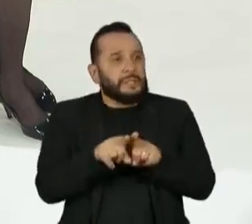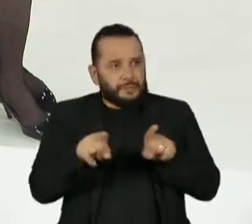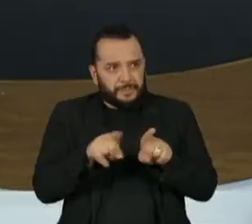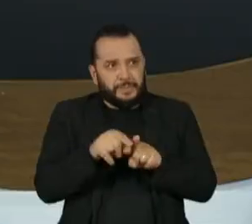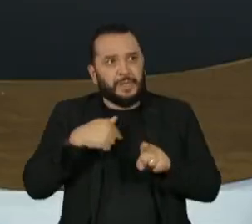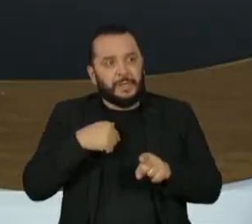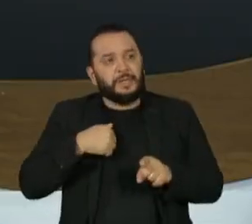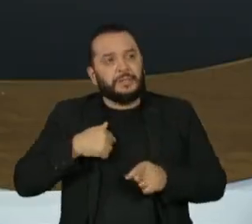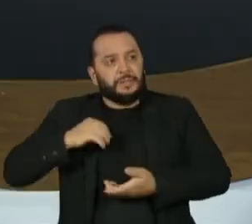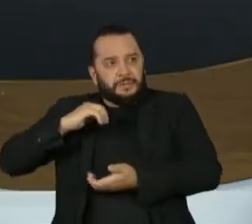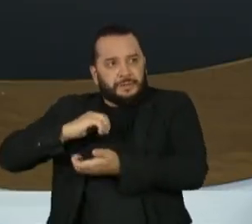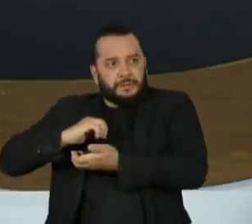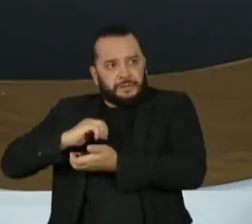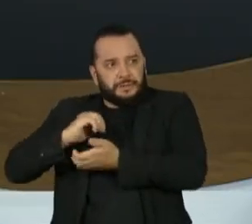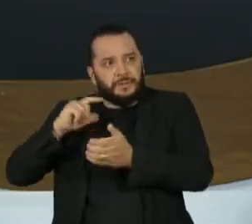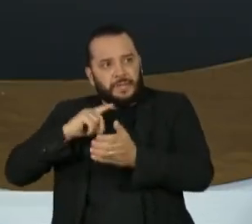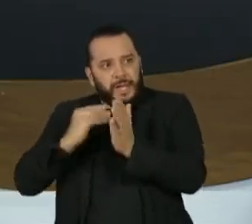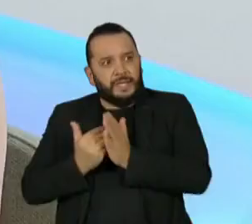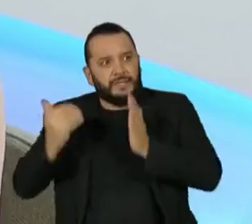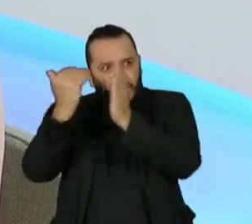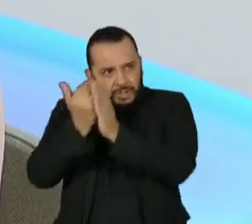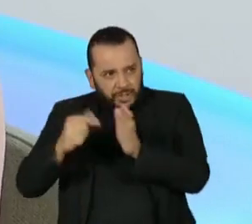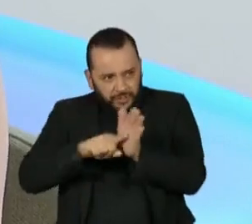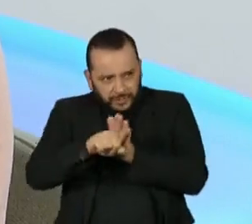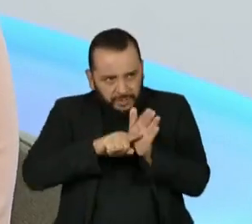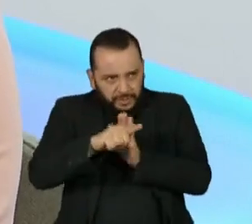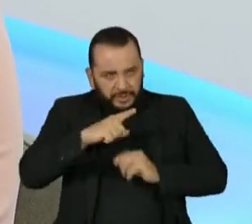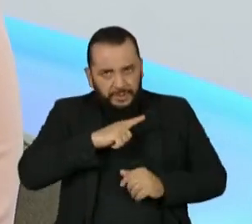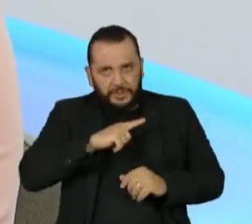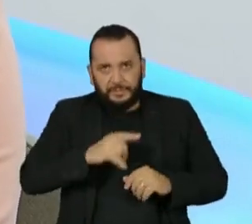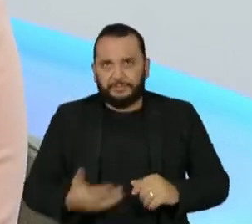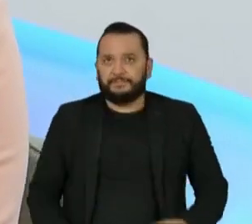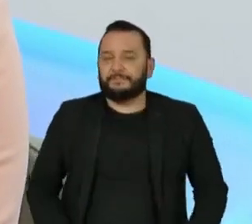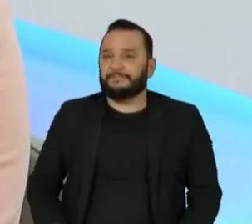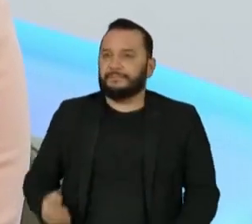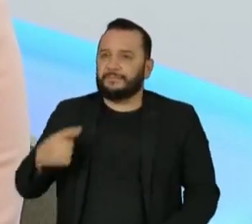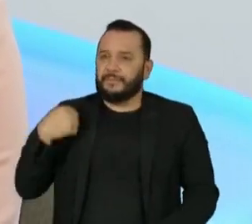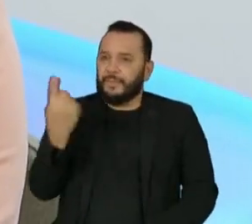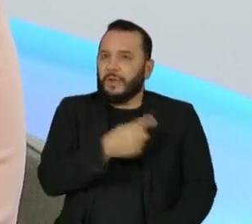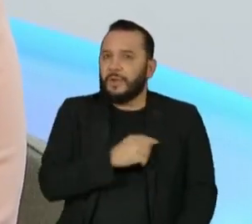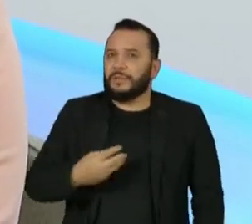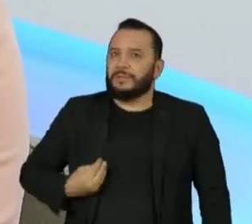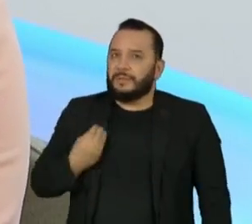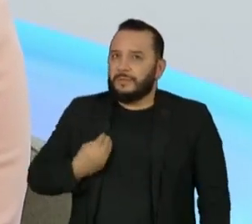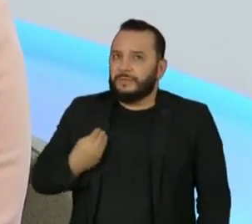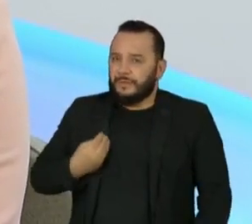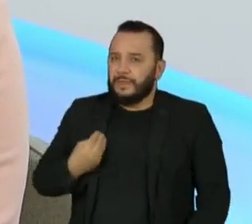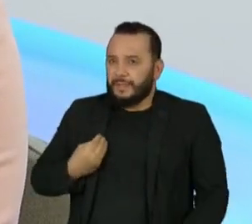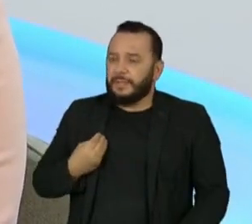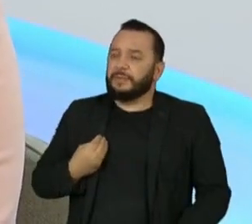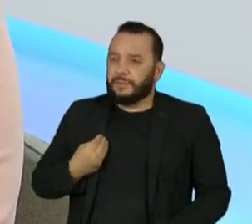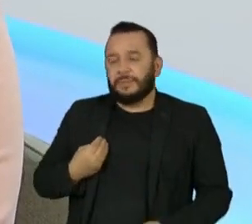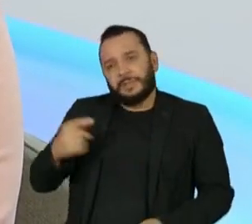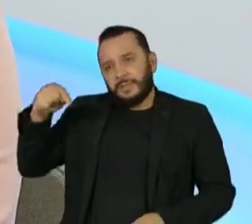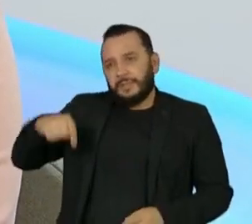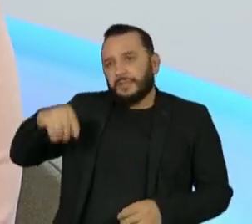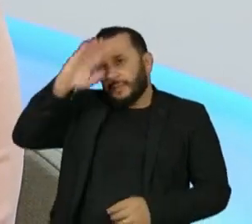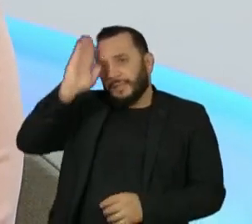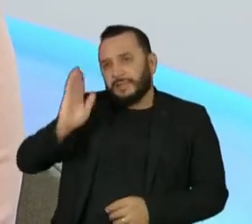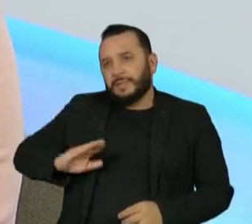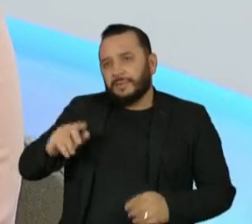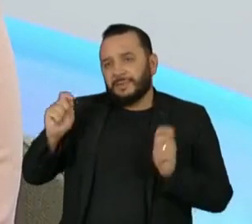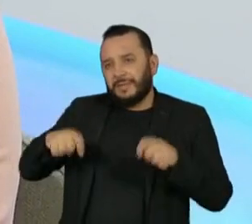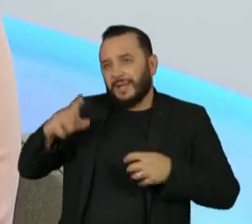do Supremo nas investigações. Vera, nós vivemos, e os brasileiros e brasileiras cada vez melhor compreendem